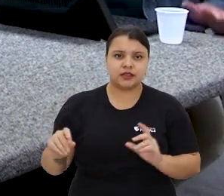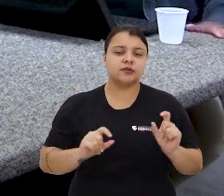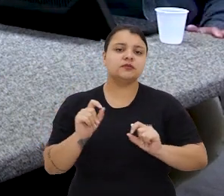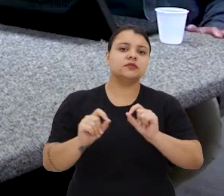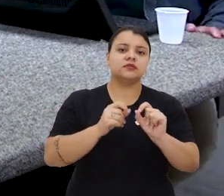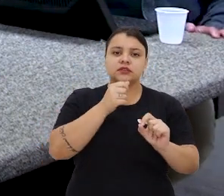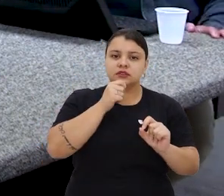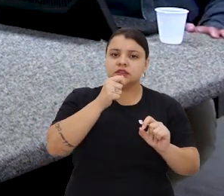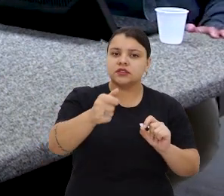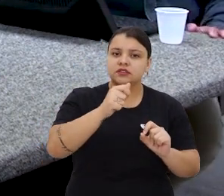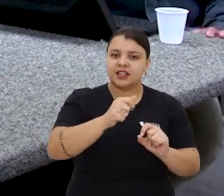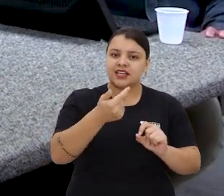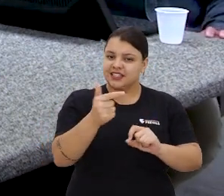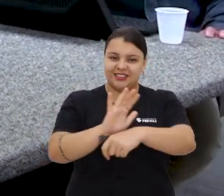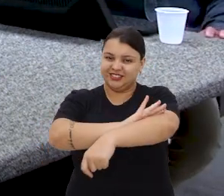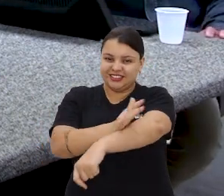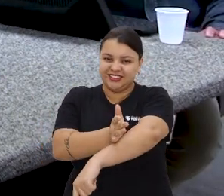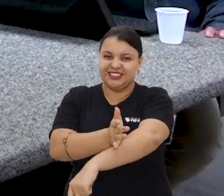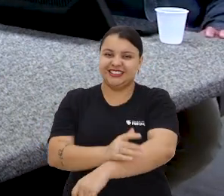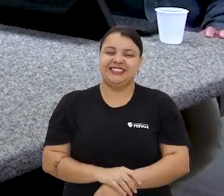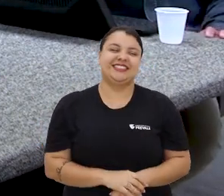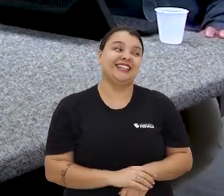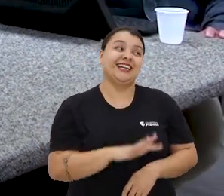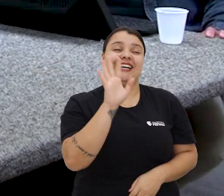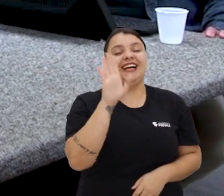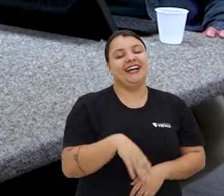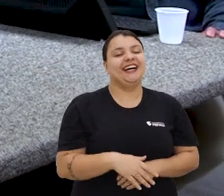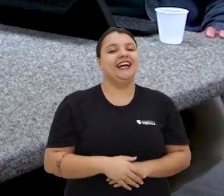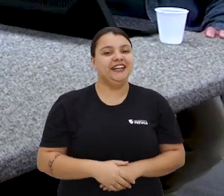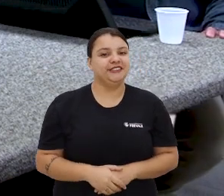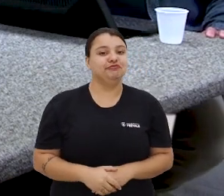Não vai ter mais racismo. Antes fosse.